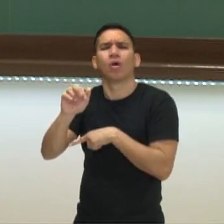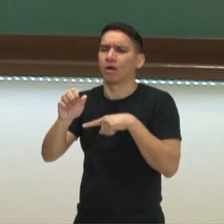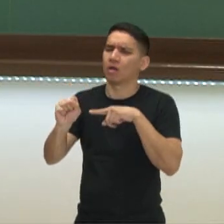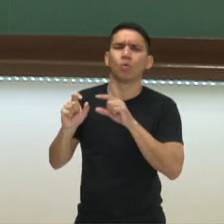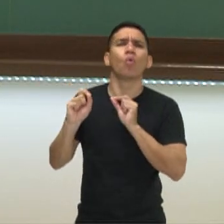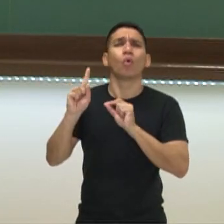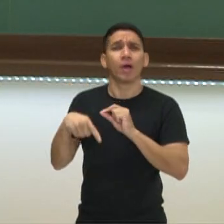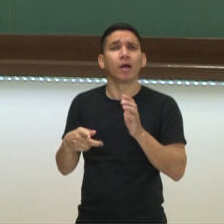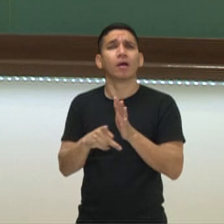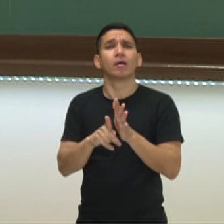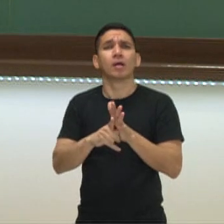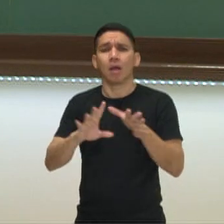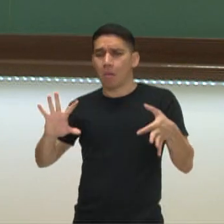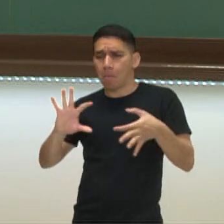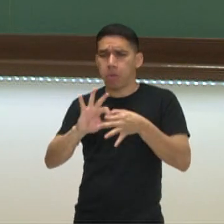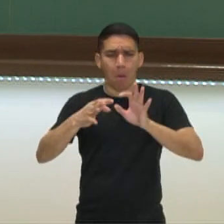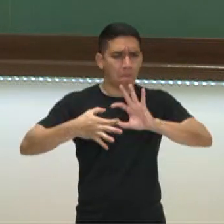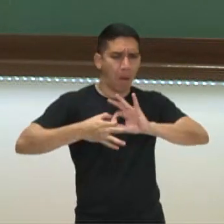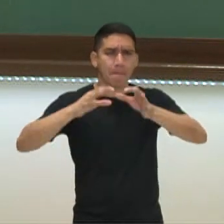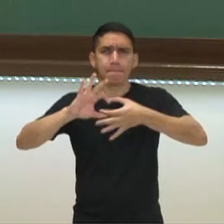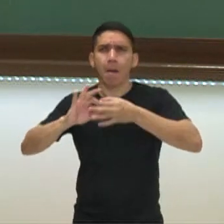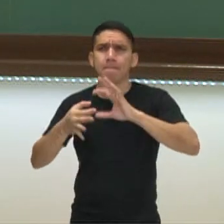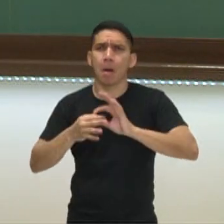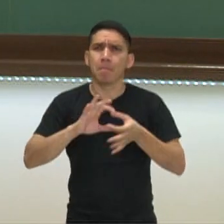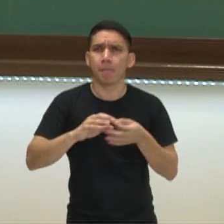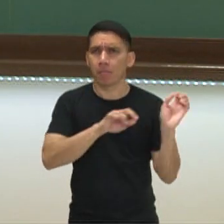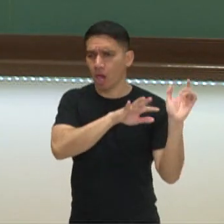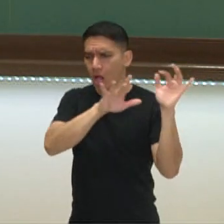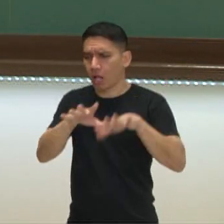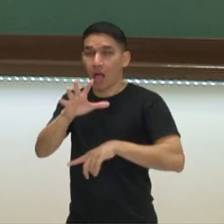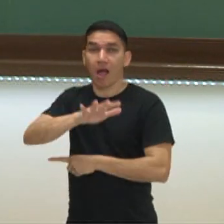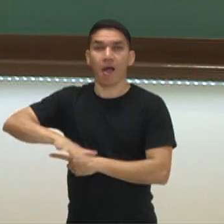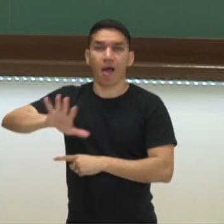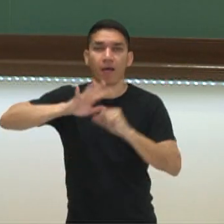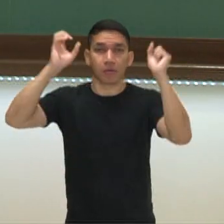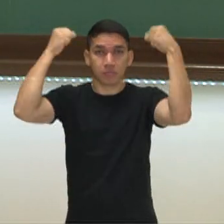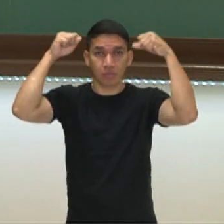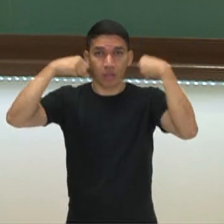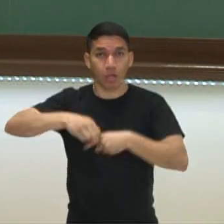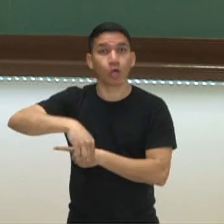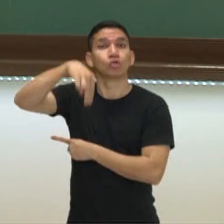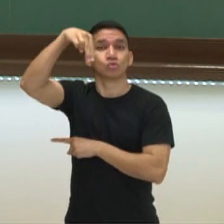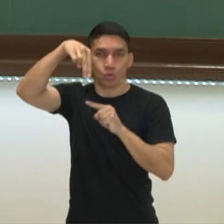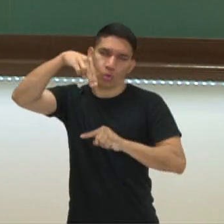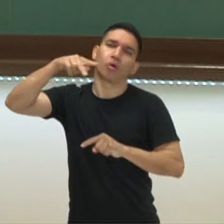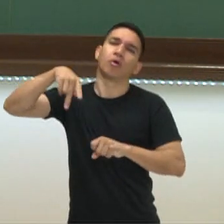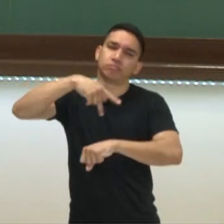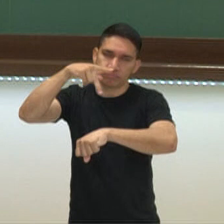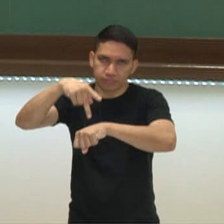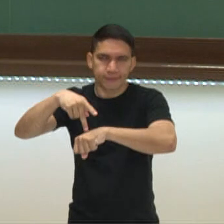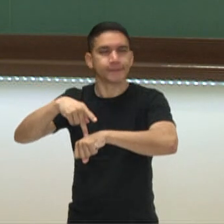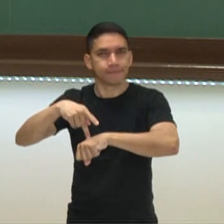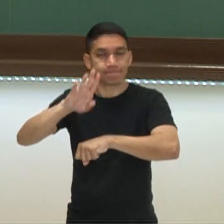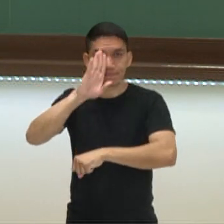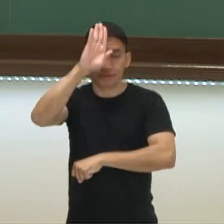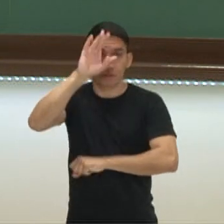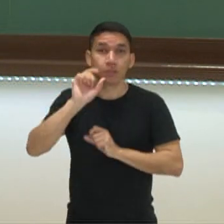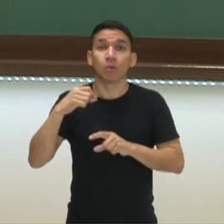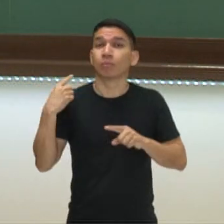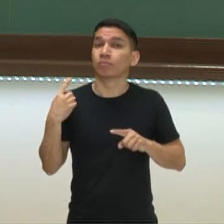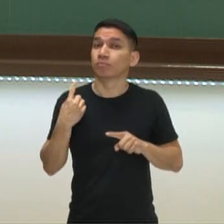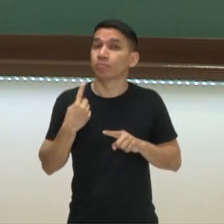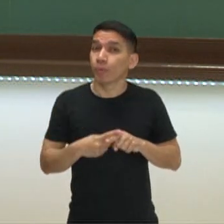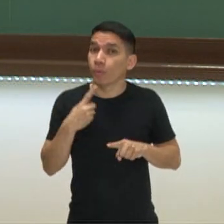as montadoras que foram para a região do México, o norte do país sobretudo, né? Para